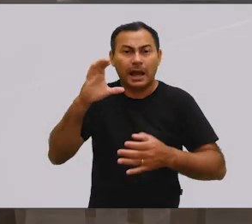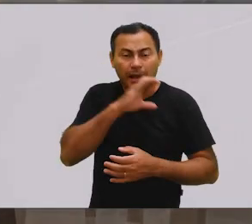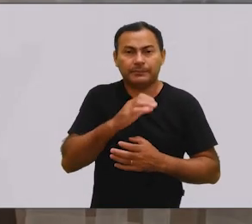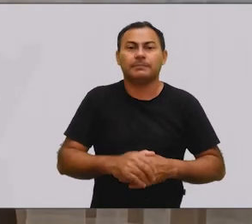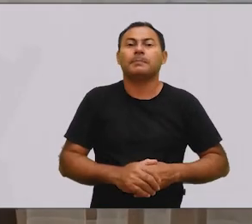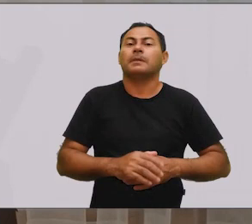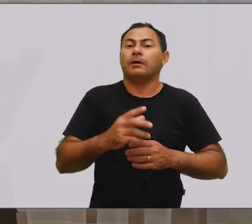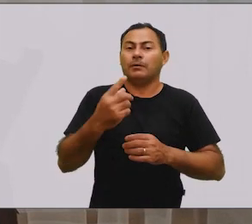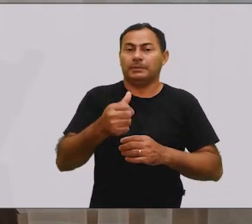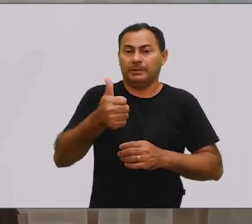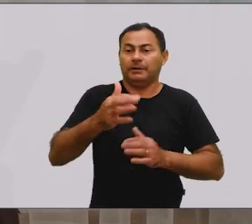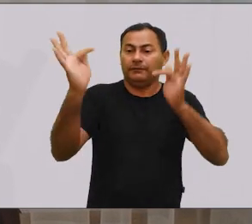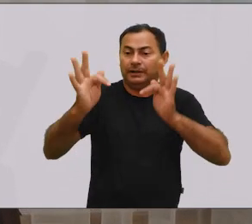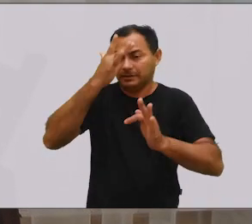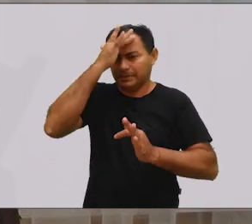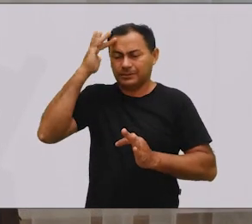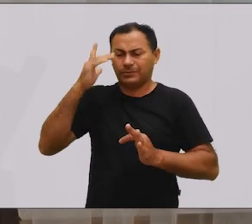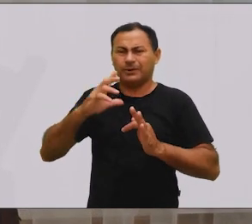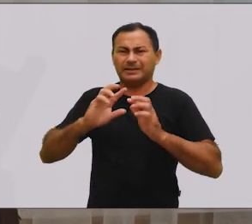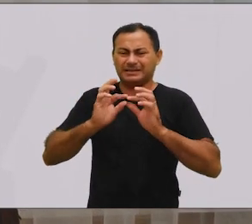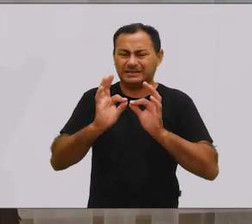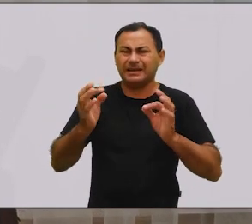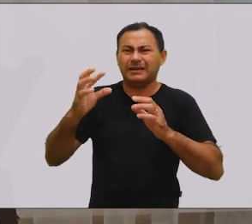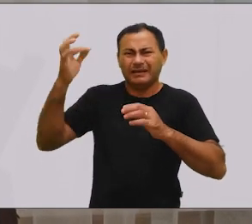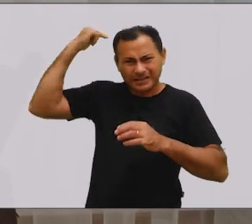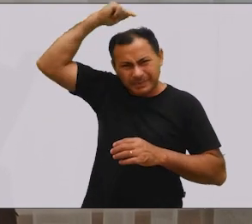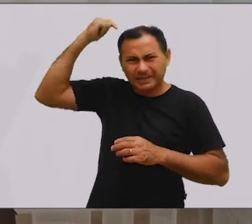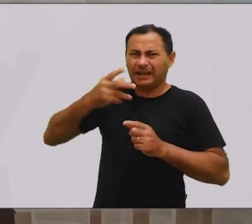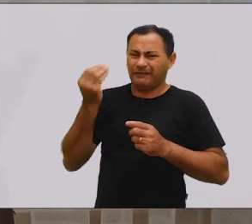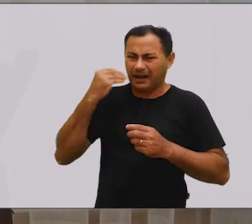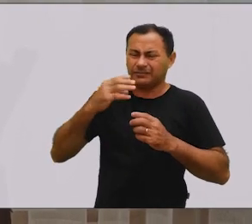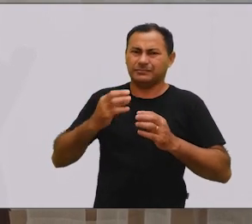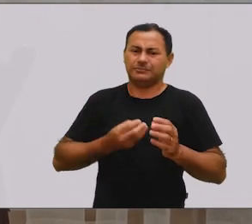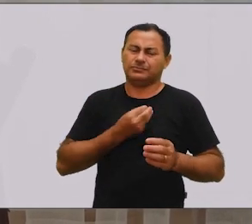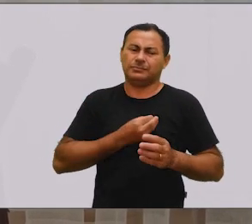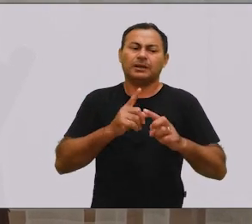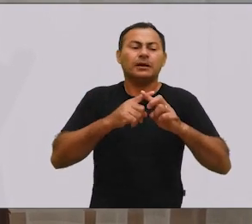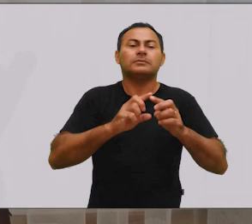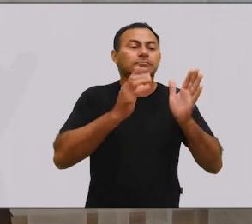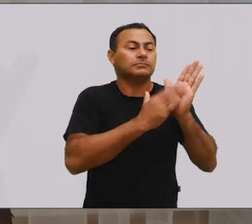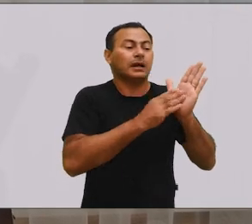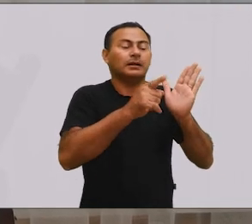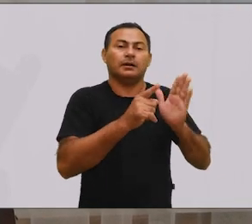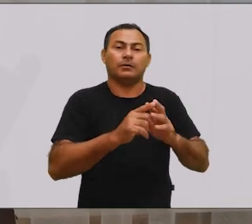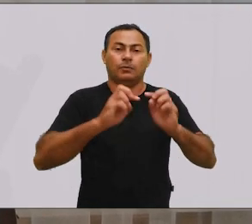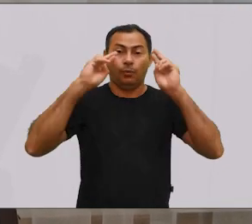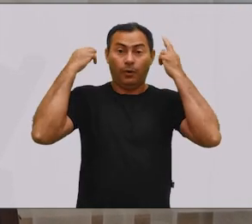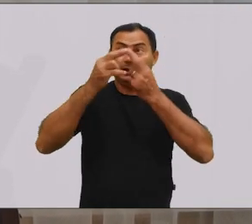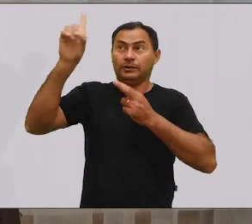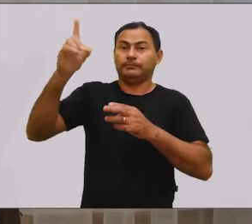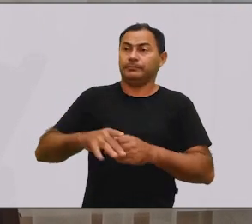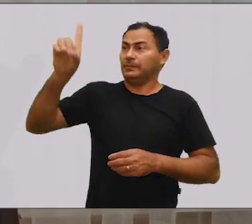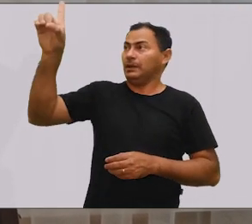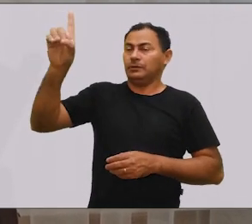rapidamente. Bem-aventurados os pobres em espírito. Que promessa foi feita para eles, hein? O reino dos céus. Ou seja,